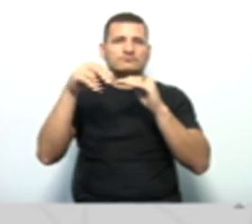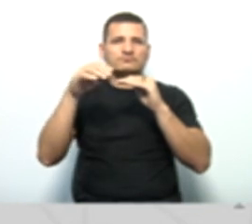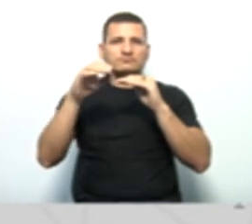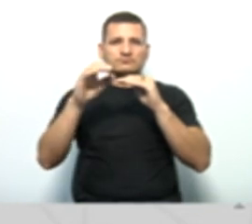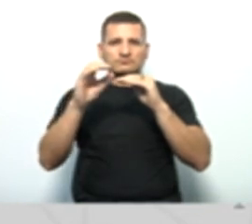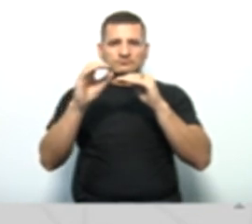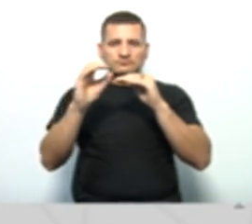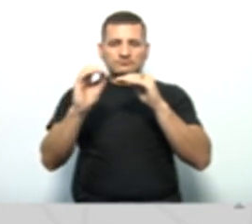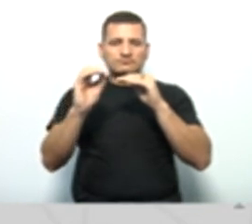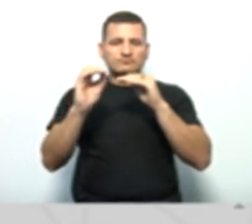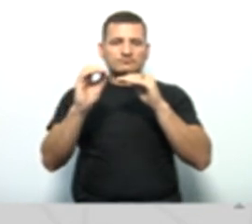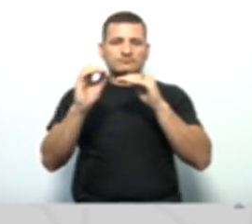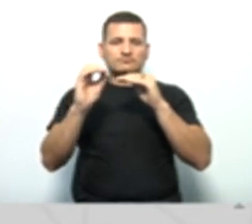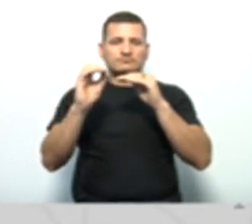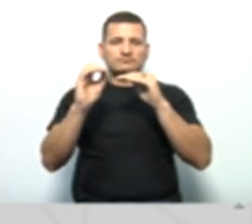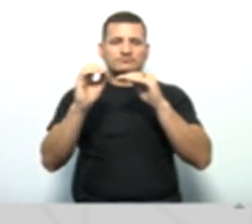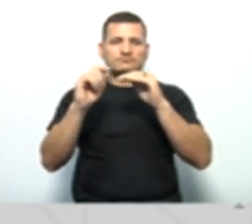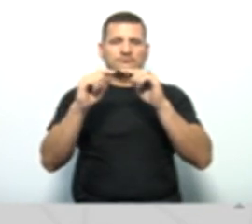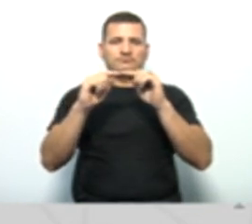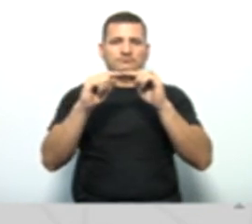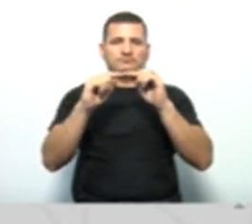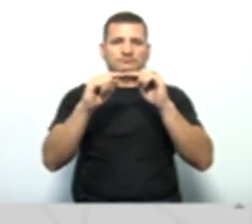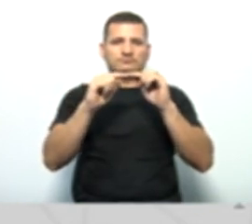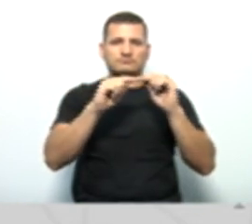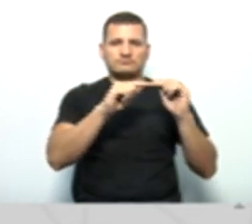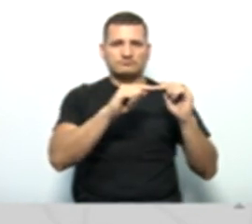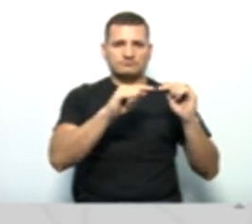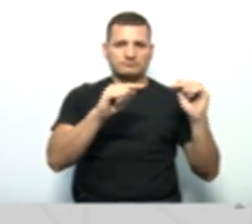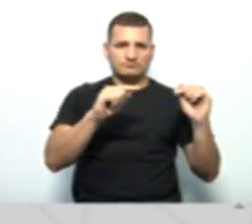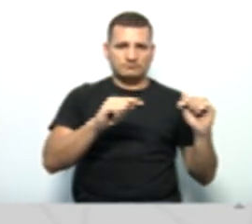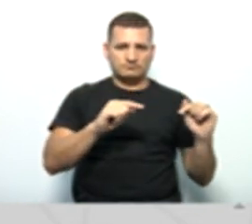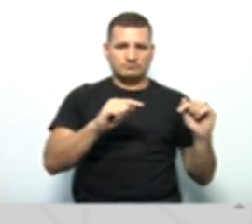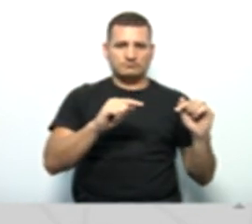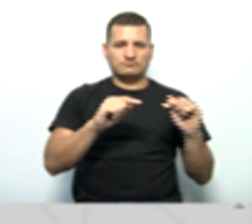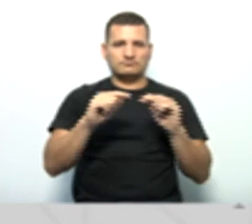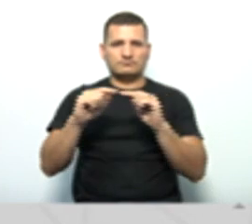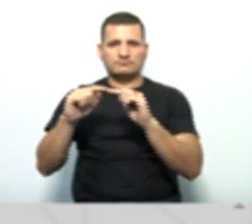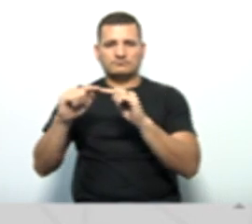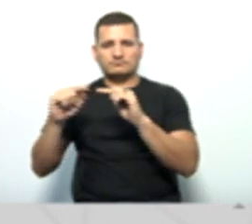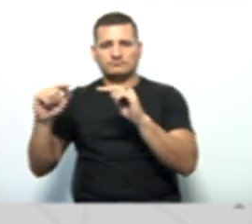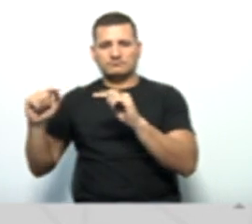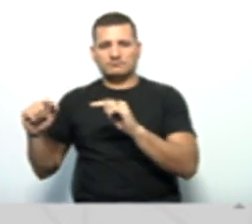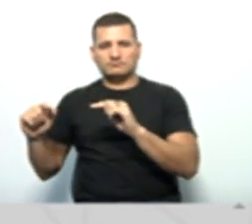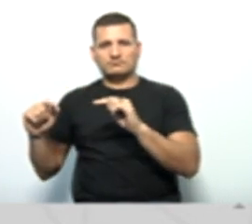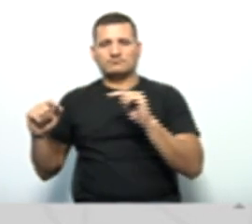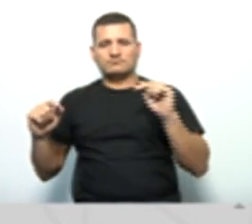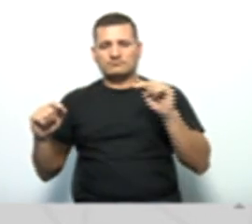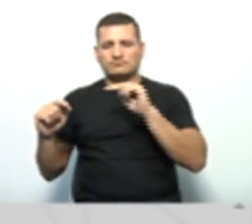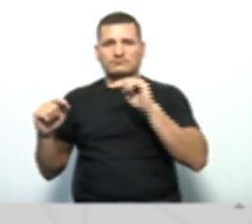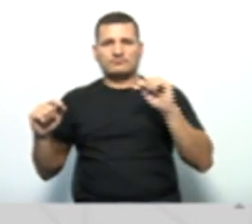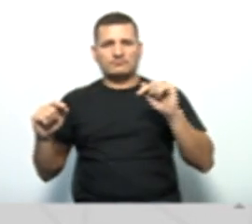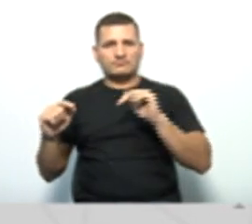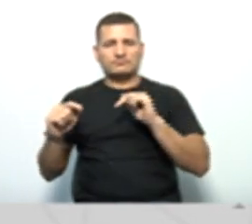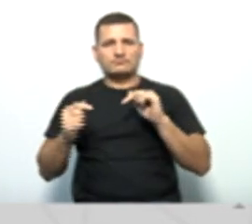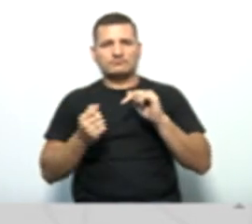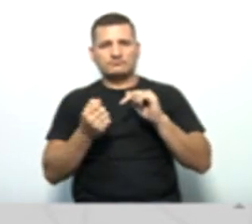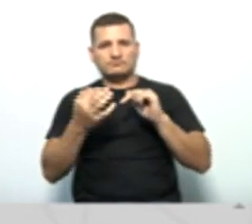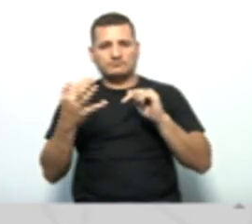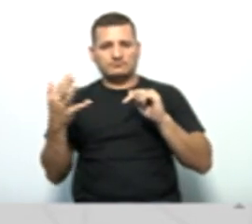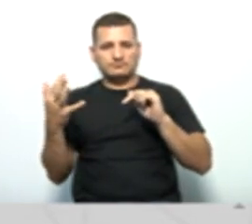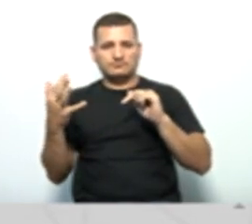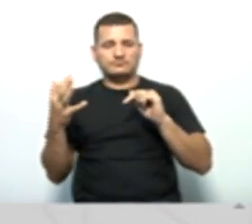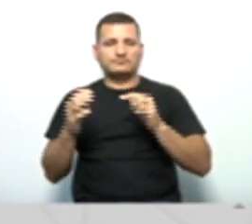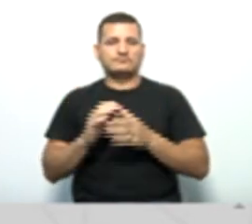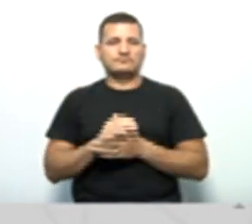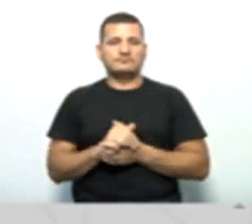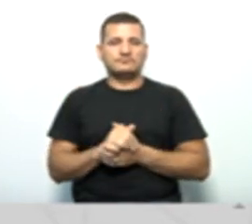item. Nível, propriedade que indica quantos nós estão acima de um filho. Então, por